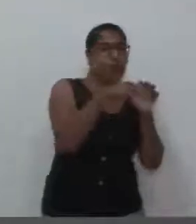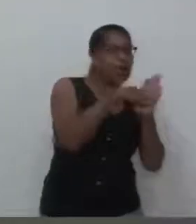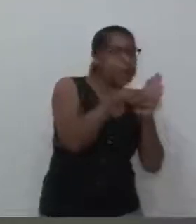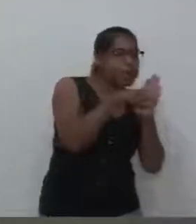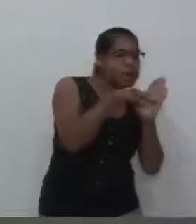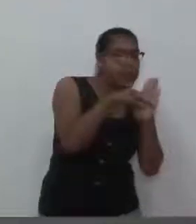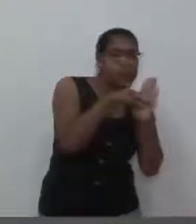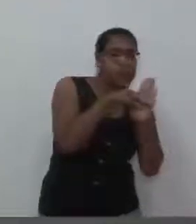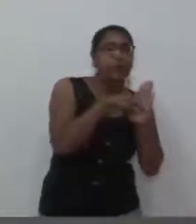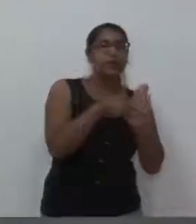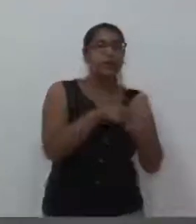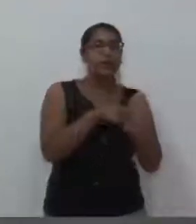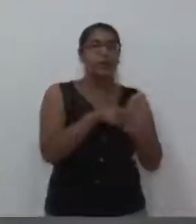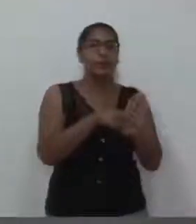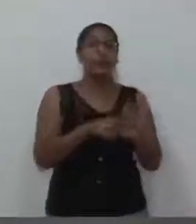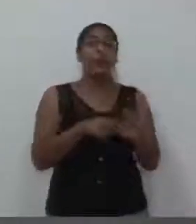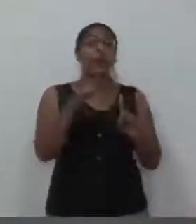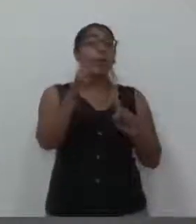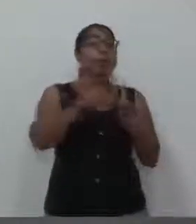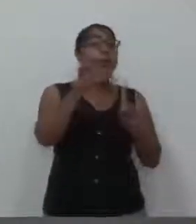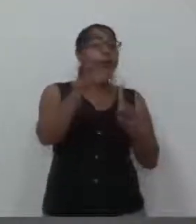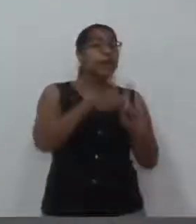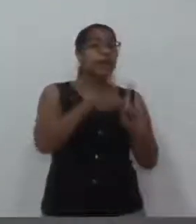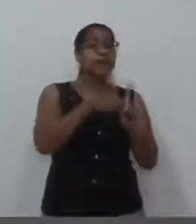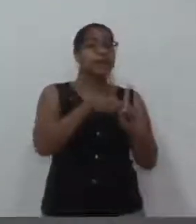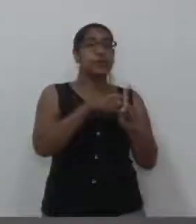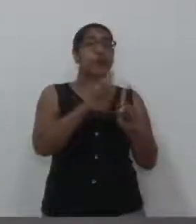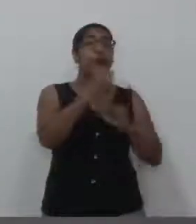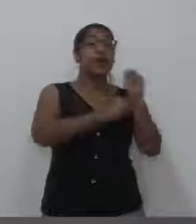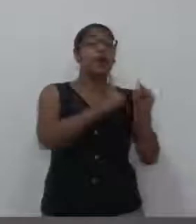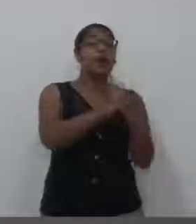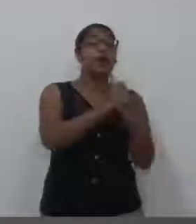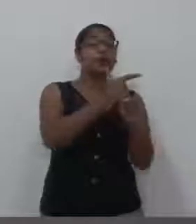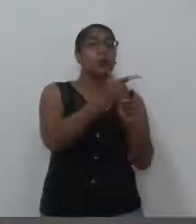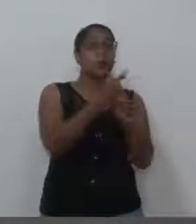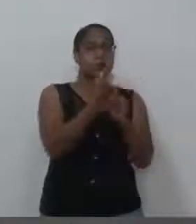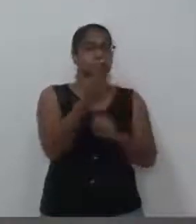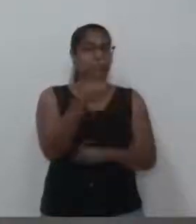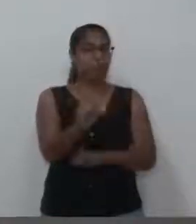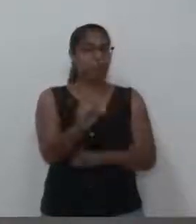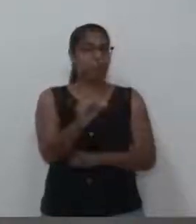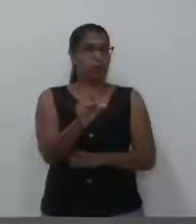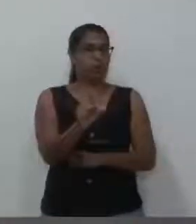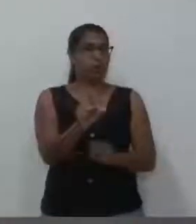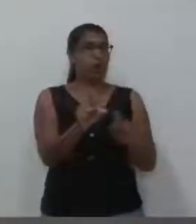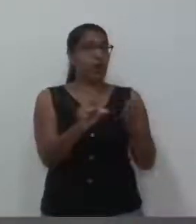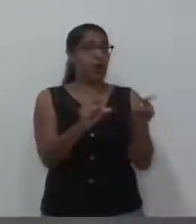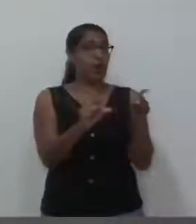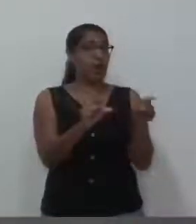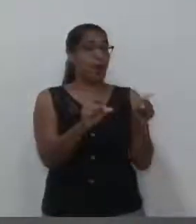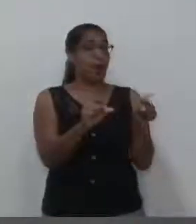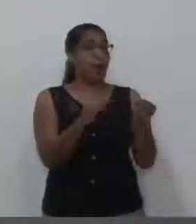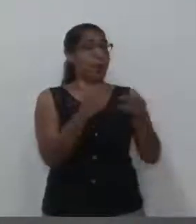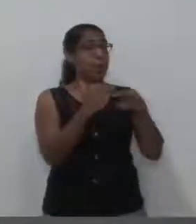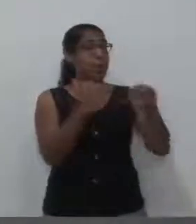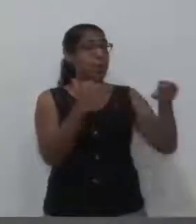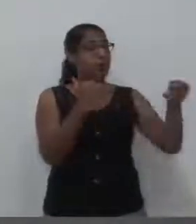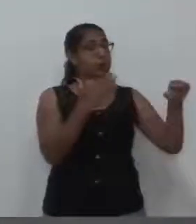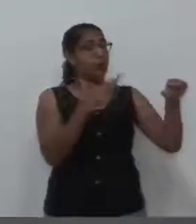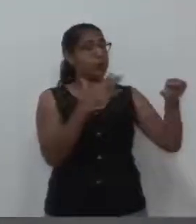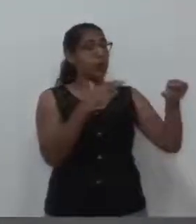gente aceite. No ano de 2019, o resumo da média era